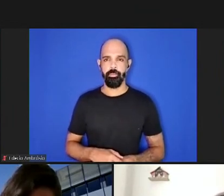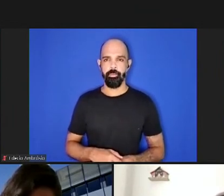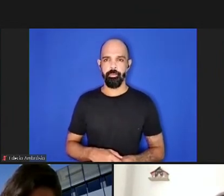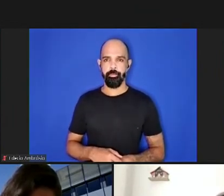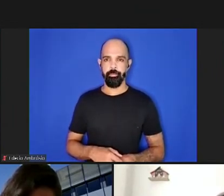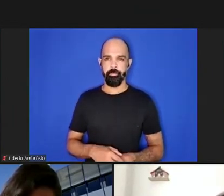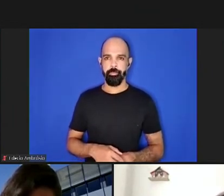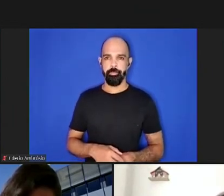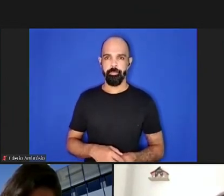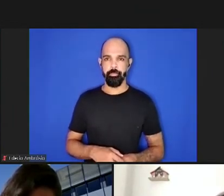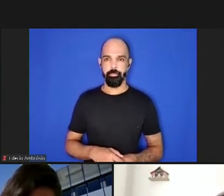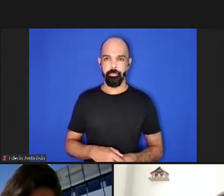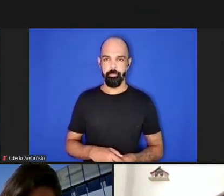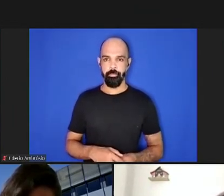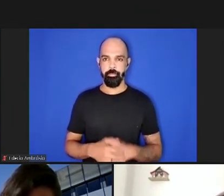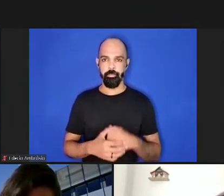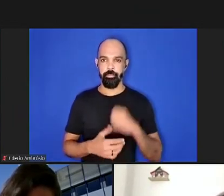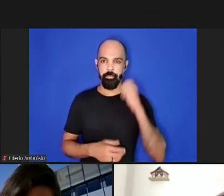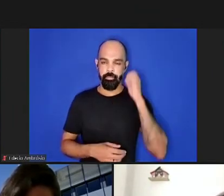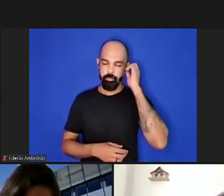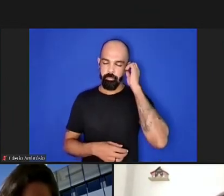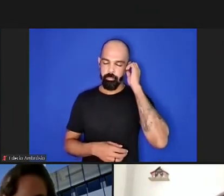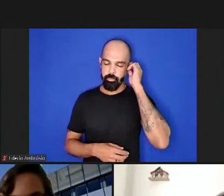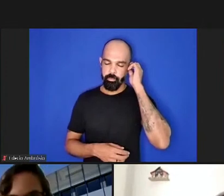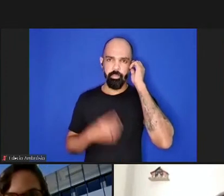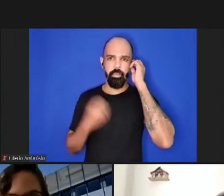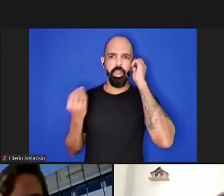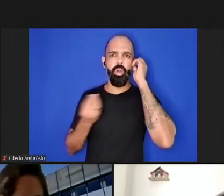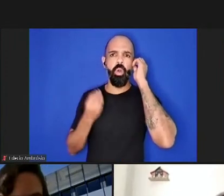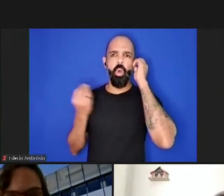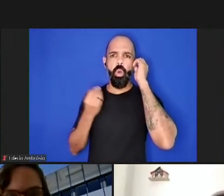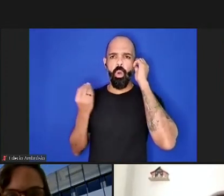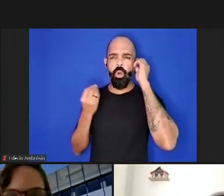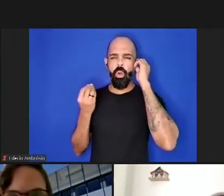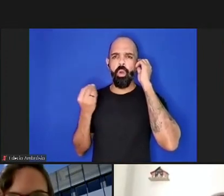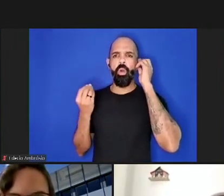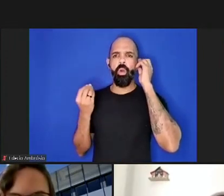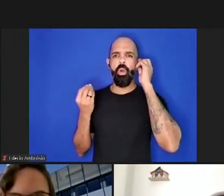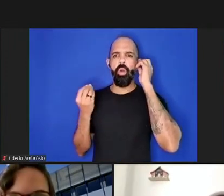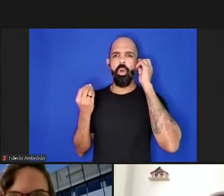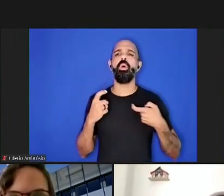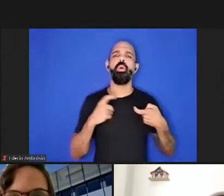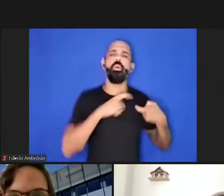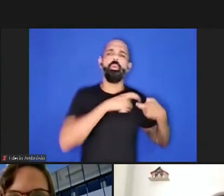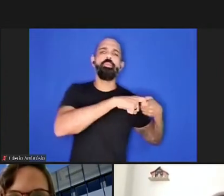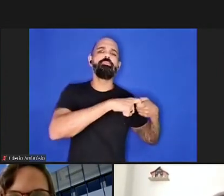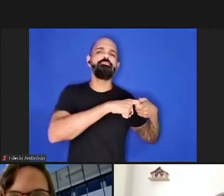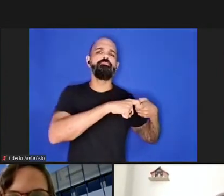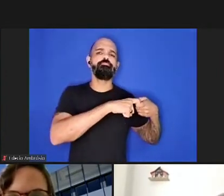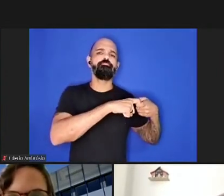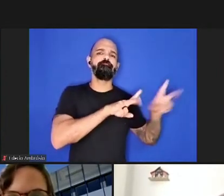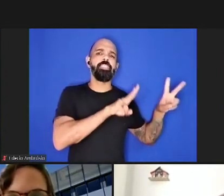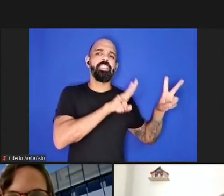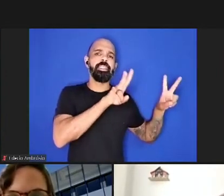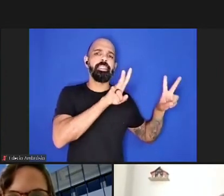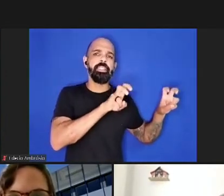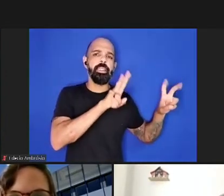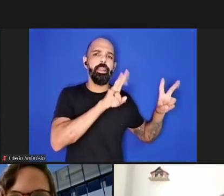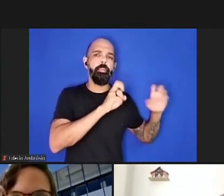sentido é como buscar especificamente as parcerias temáticas, né? Se